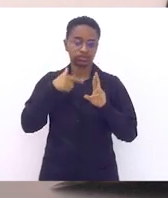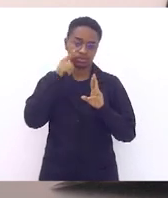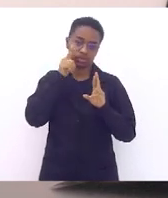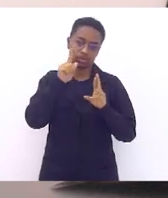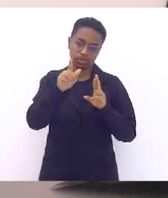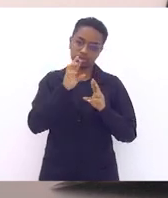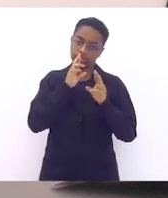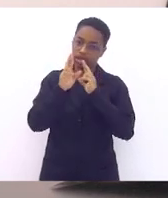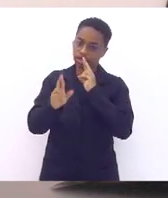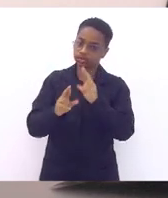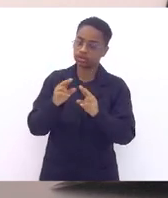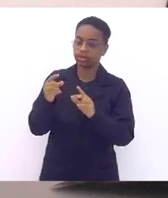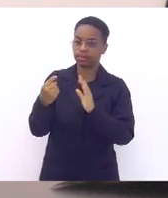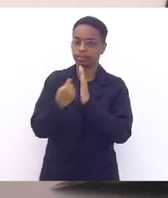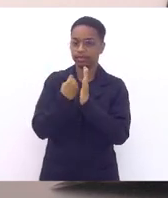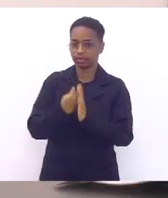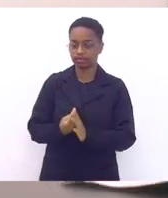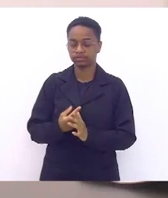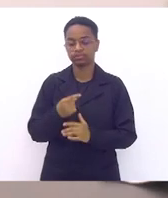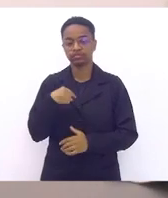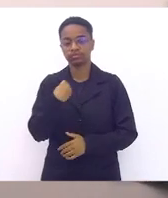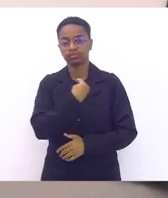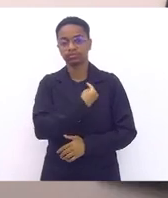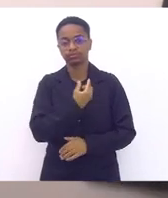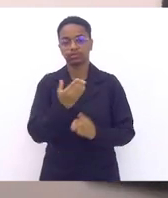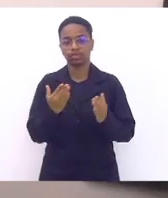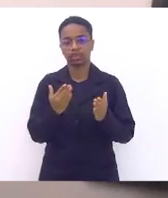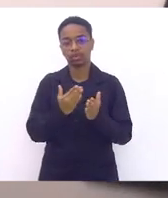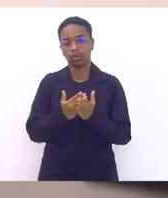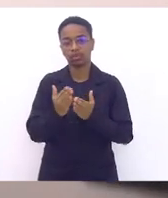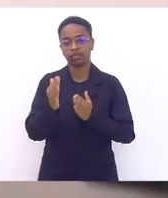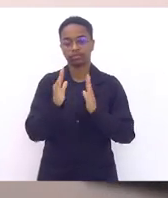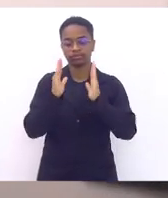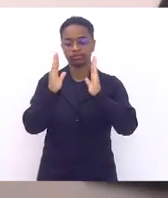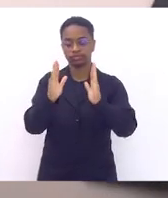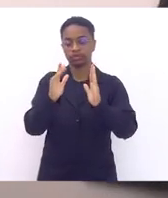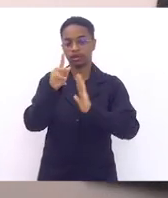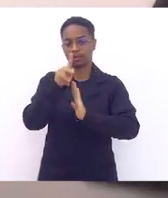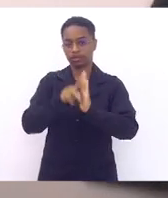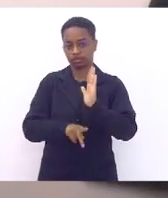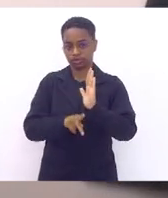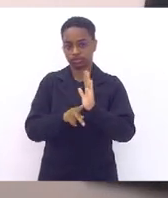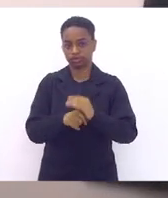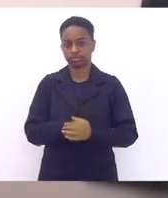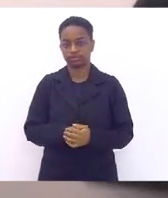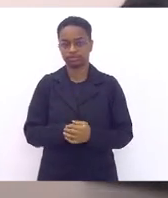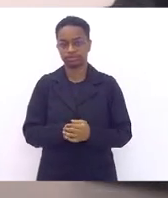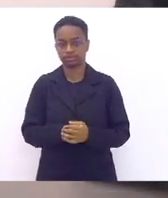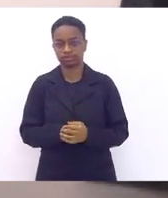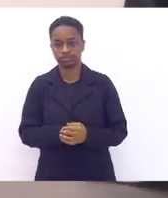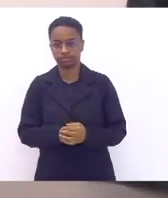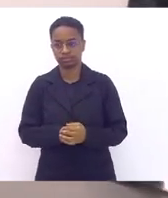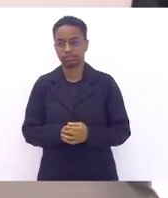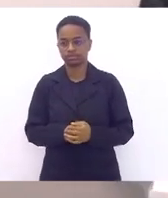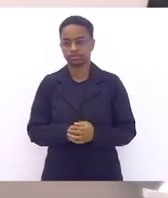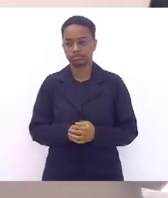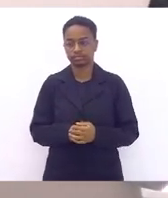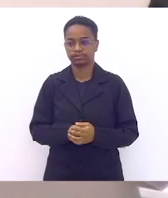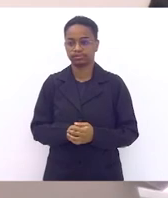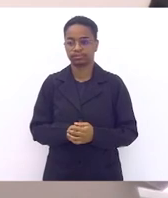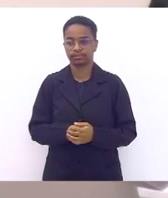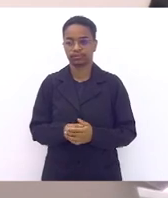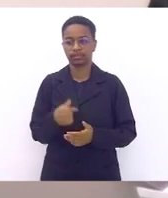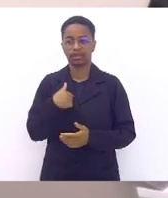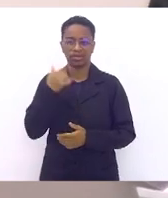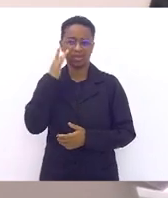expectativa em todas as questões. Nós vamos começar pela parte do projeto especificamente, e depois eu queria dar uma... Eu acho que